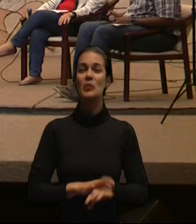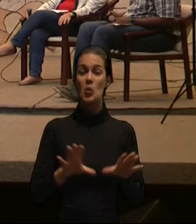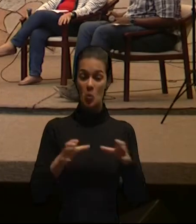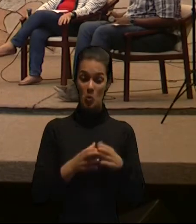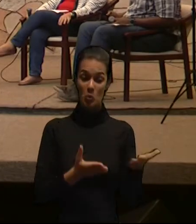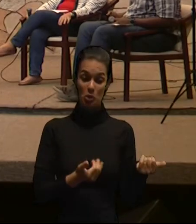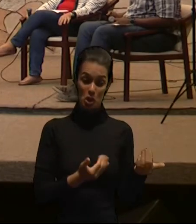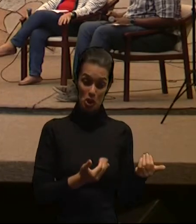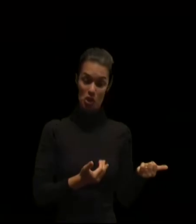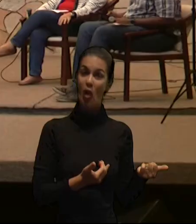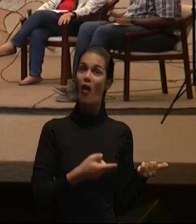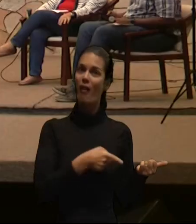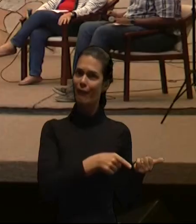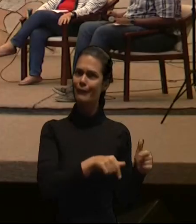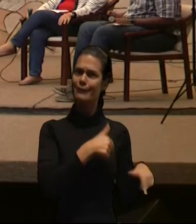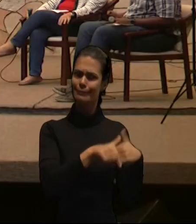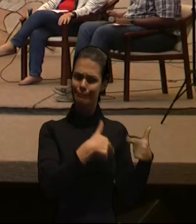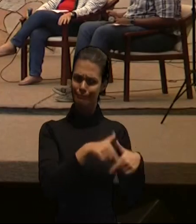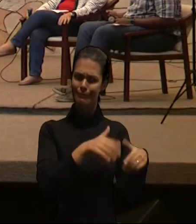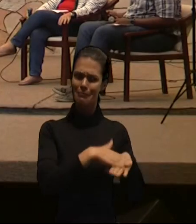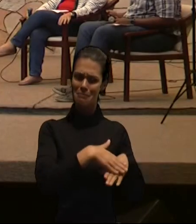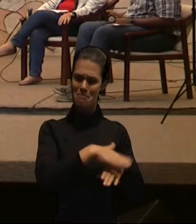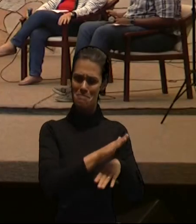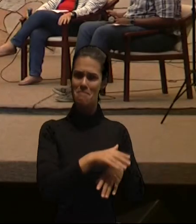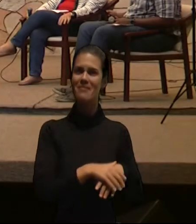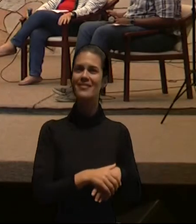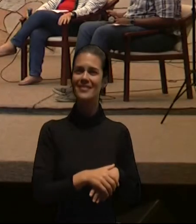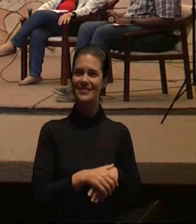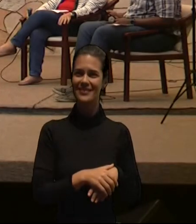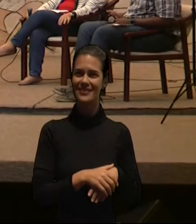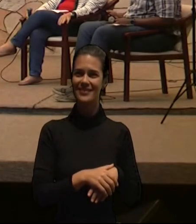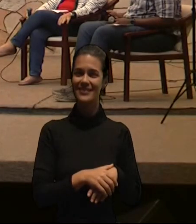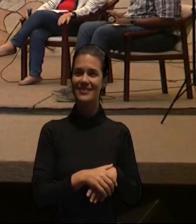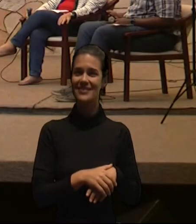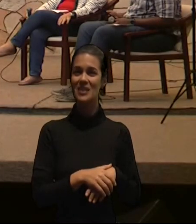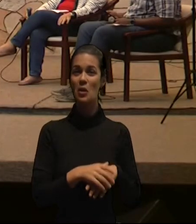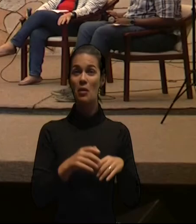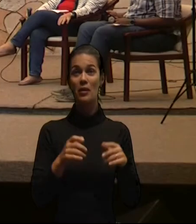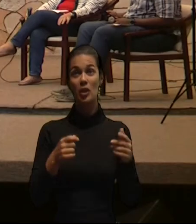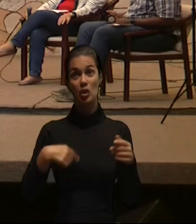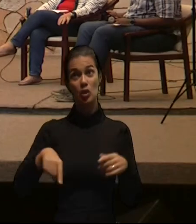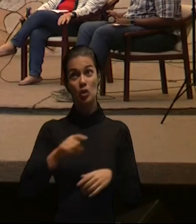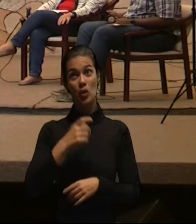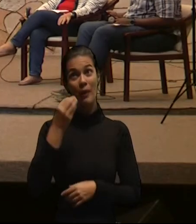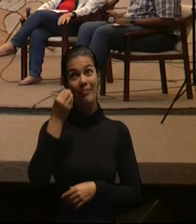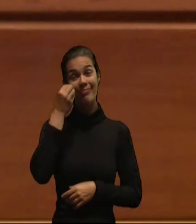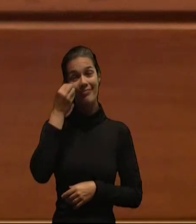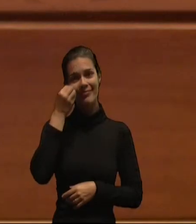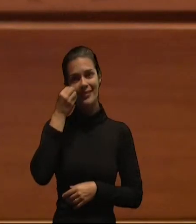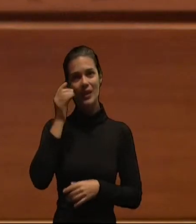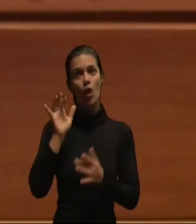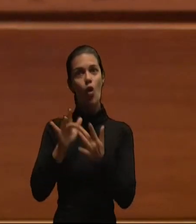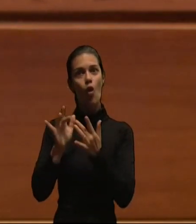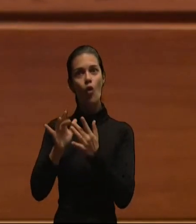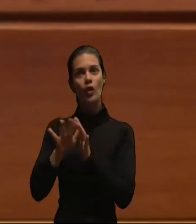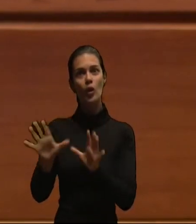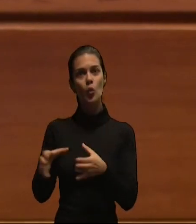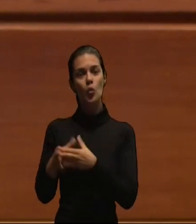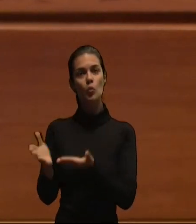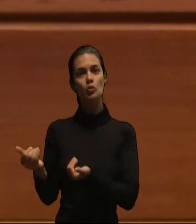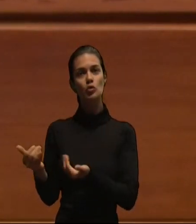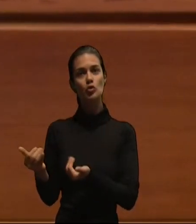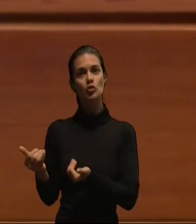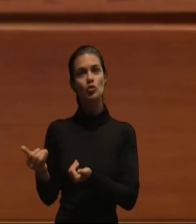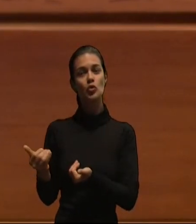sentido de continuarmos a realizar. Inclusive, já há uma possibilidade, já estamos em contato com a juventude da igreja, para nós